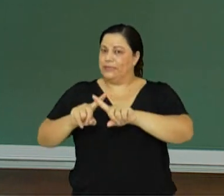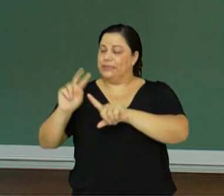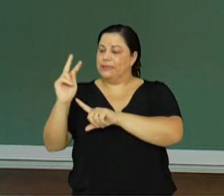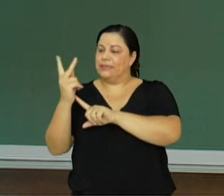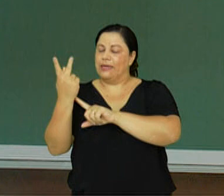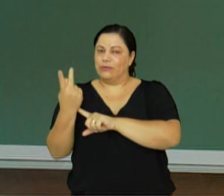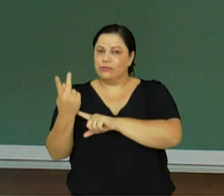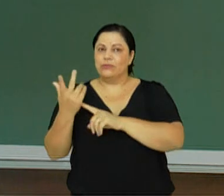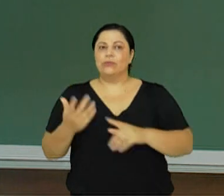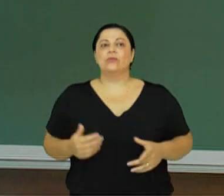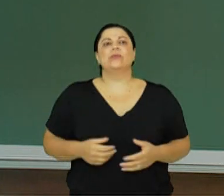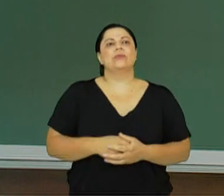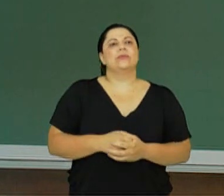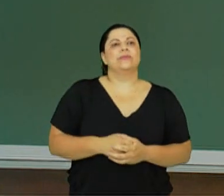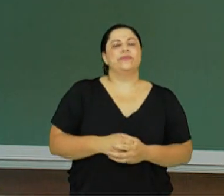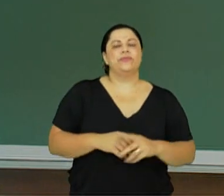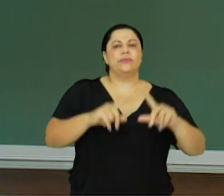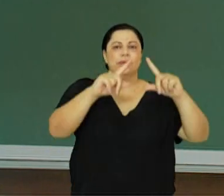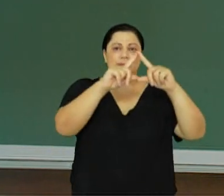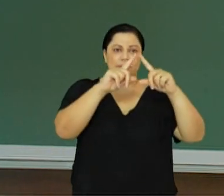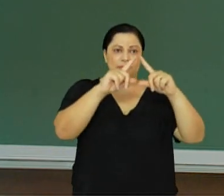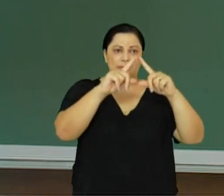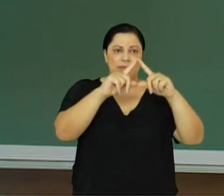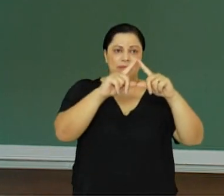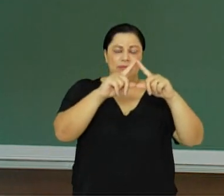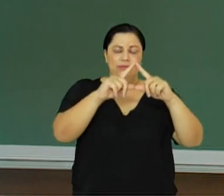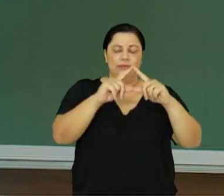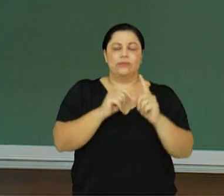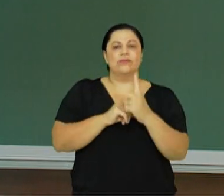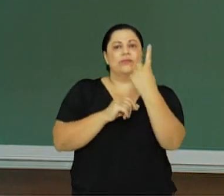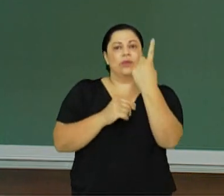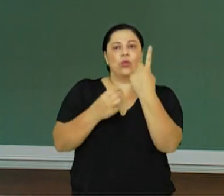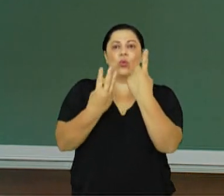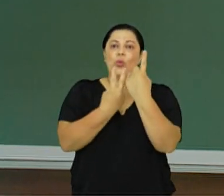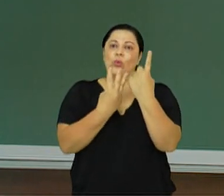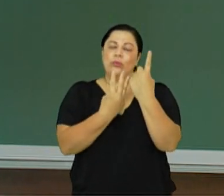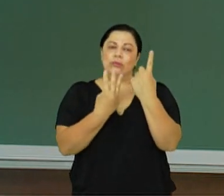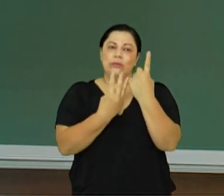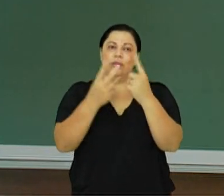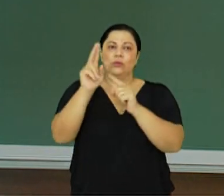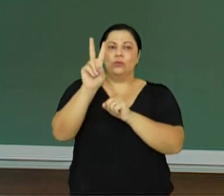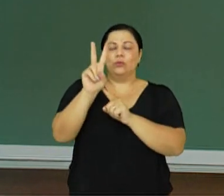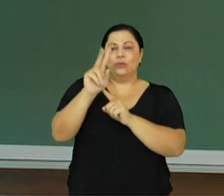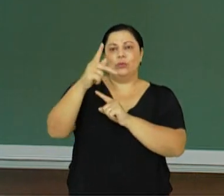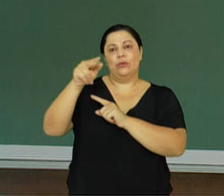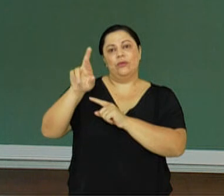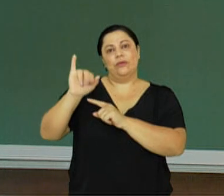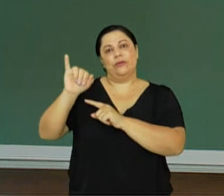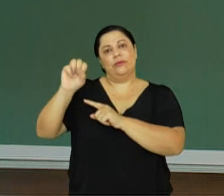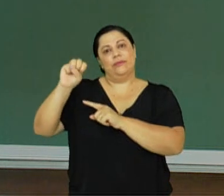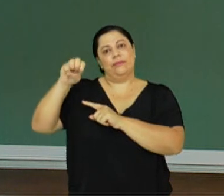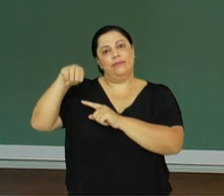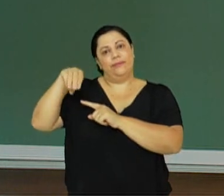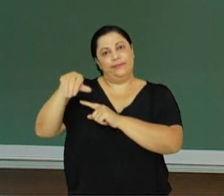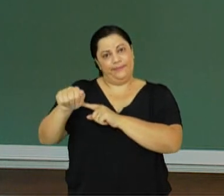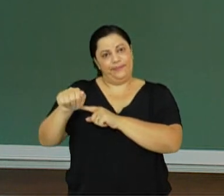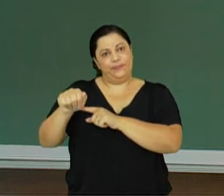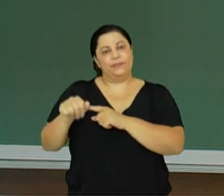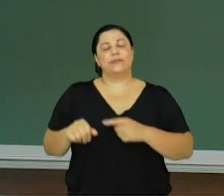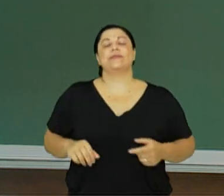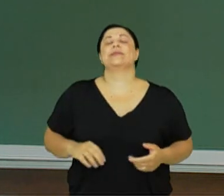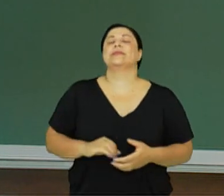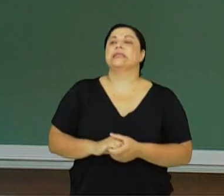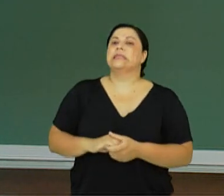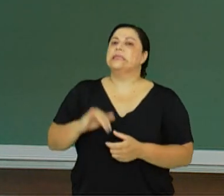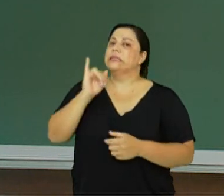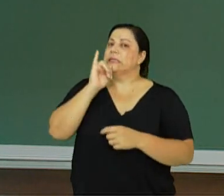o volume vai ser 1/3 do volume do prisma. Ou seja, por exemplo, aqui nessa